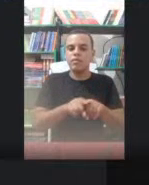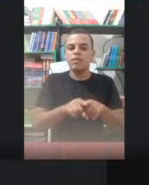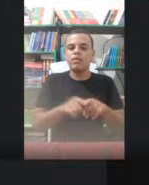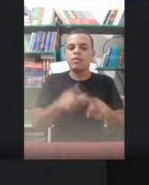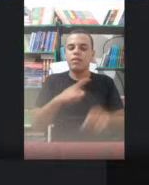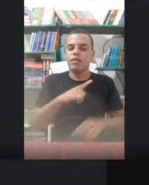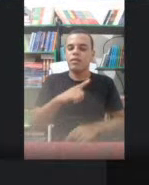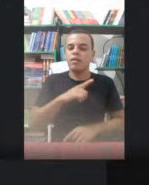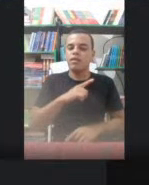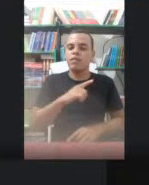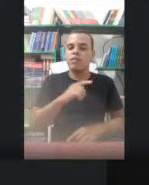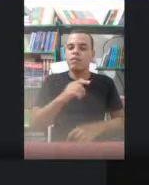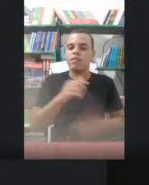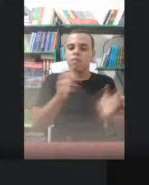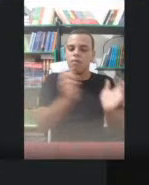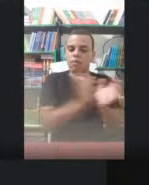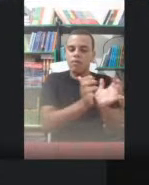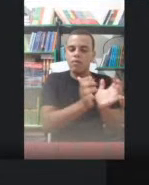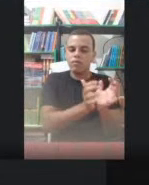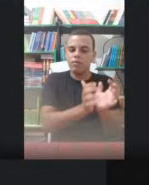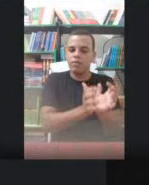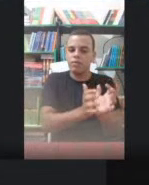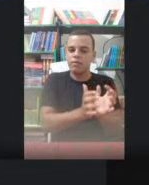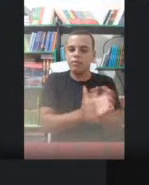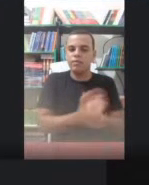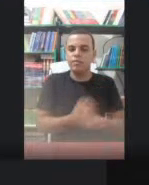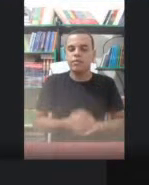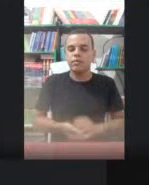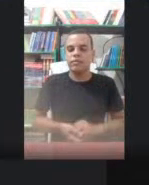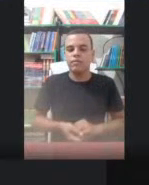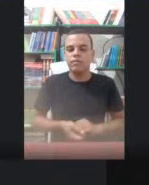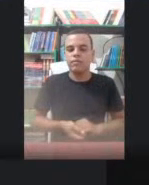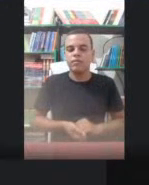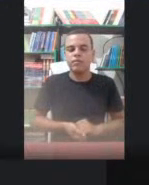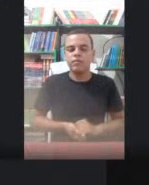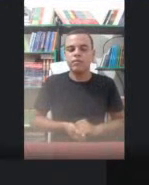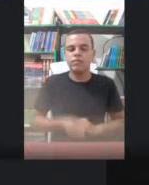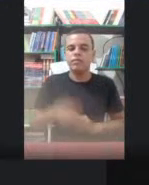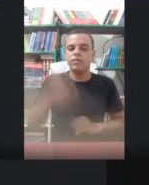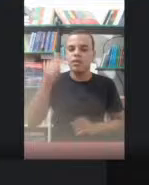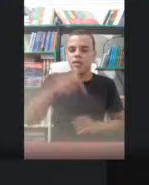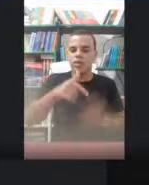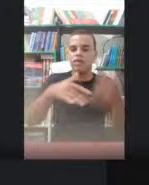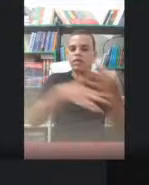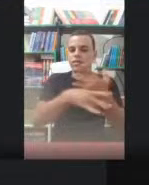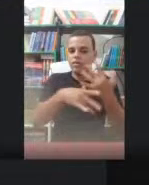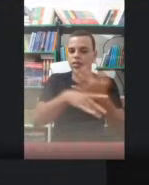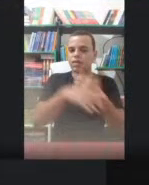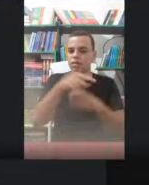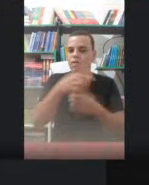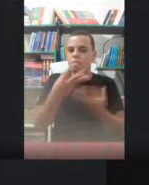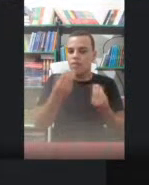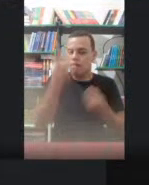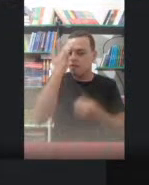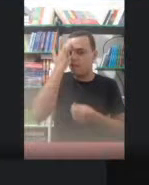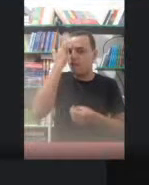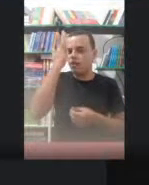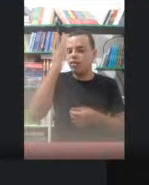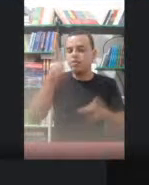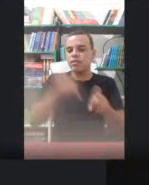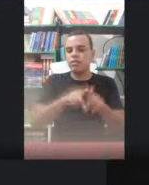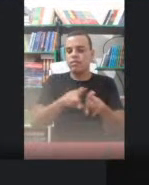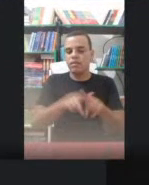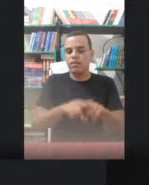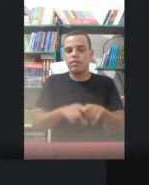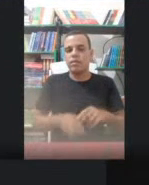condução mesmo de um grupo, né, bem atuante e operante aqui na nossa cidade. Isso facilita muito a questão